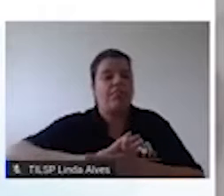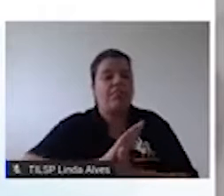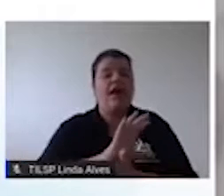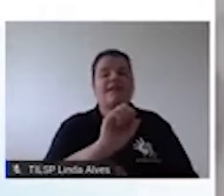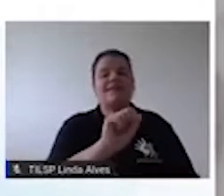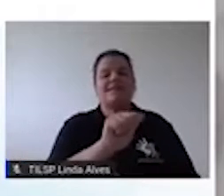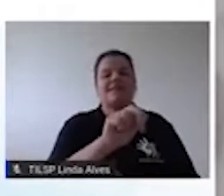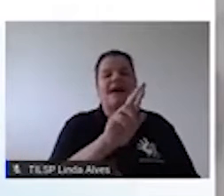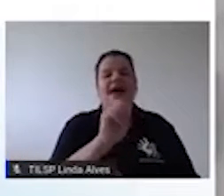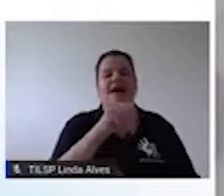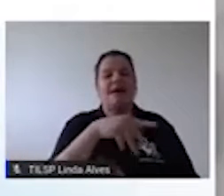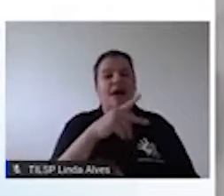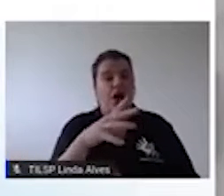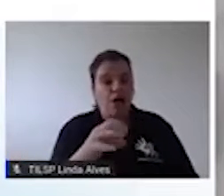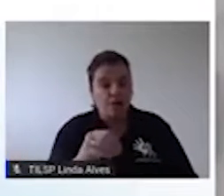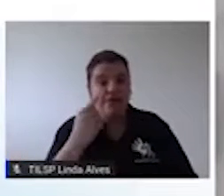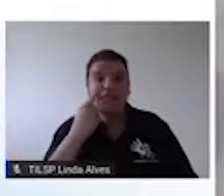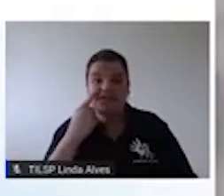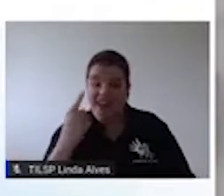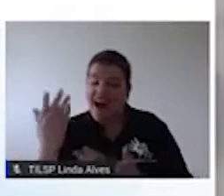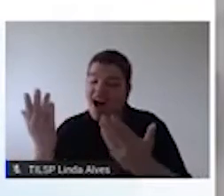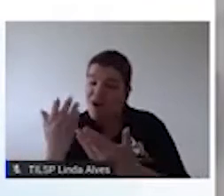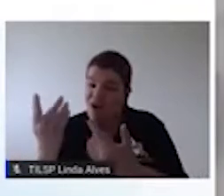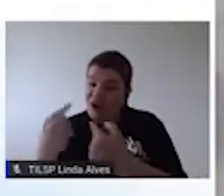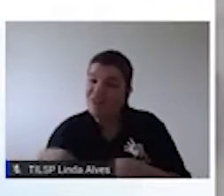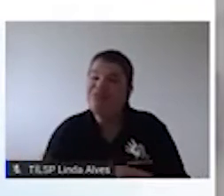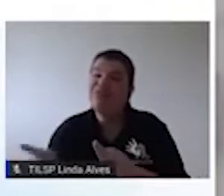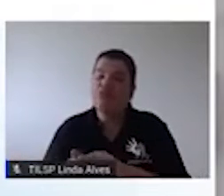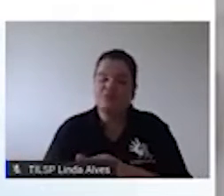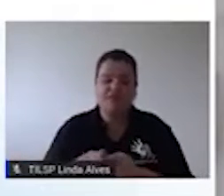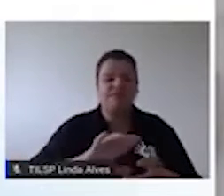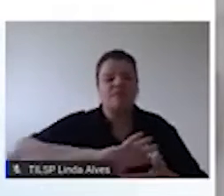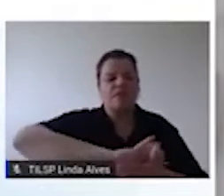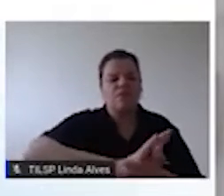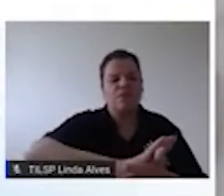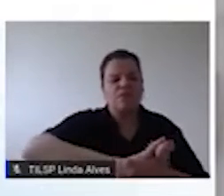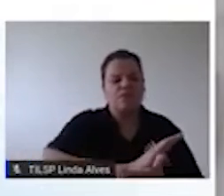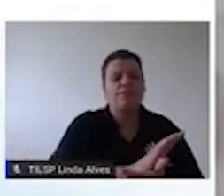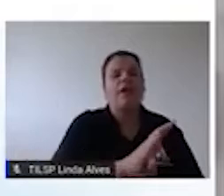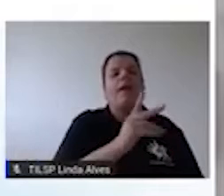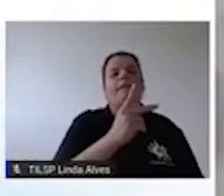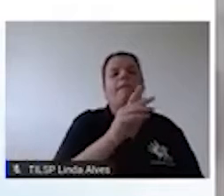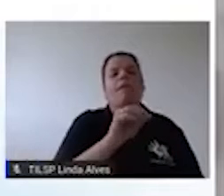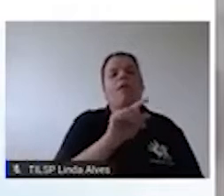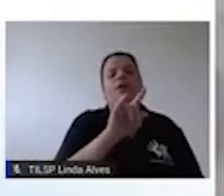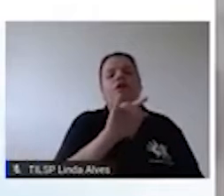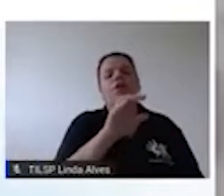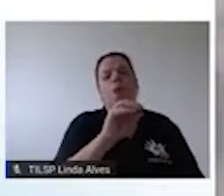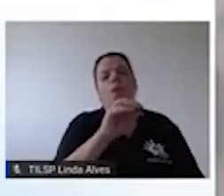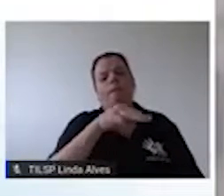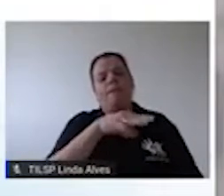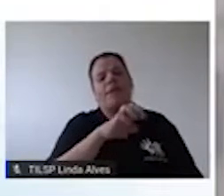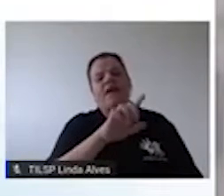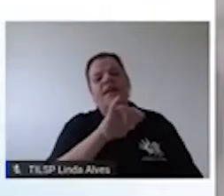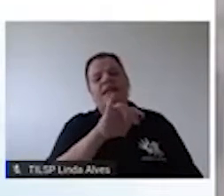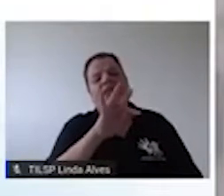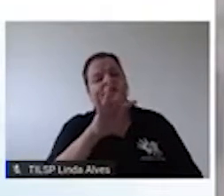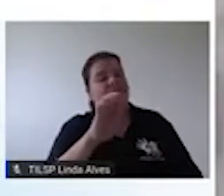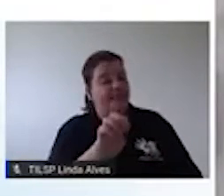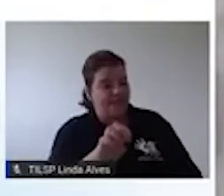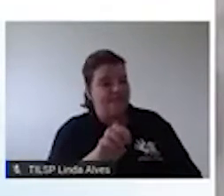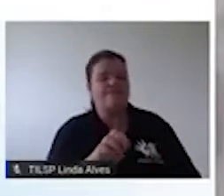sarampo, que infelizmente agora está voltando, não é, pela eliminação da poliomielite, não é, pelo controle